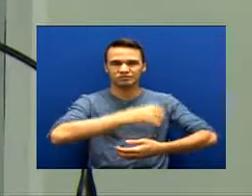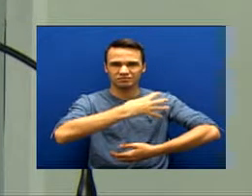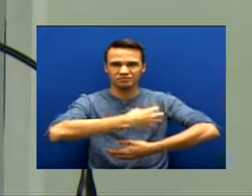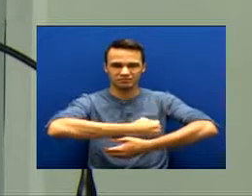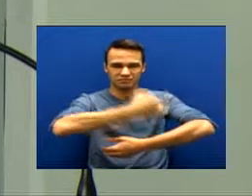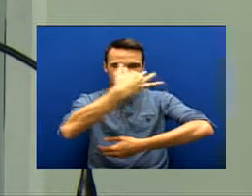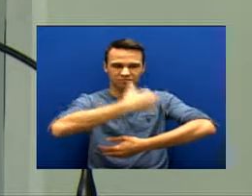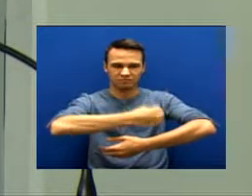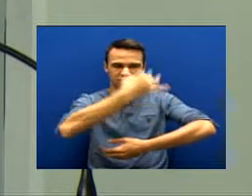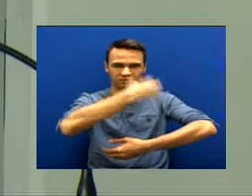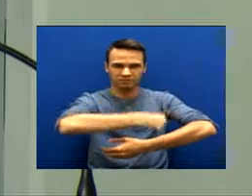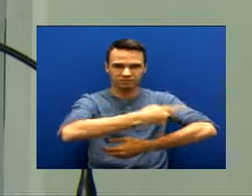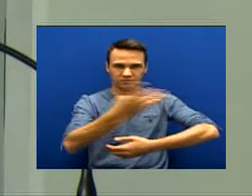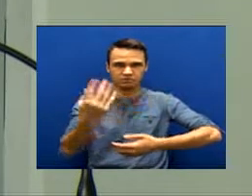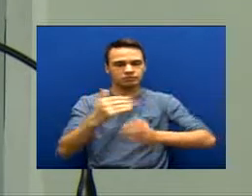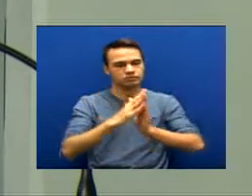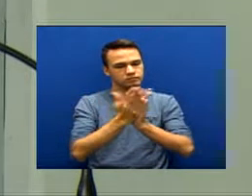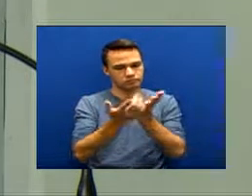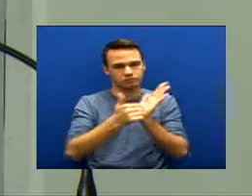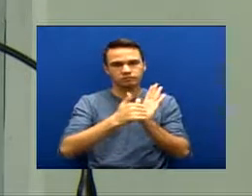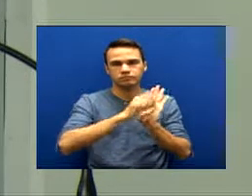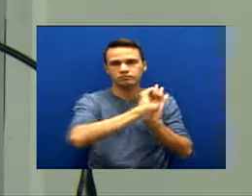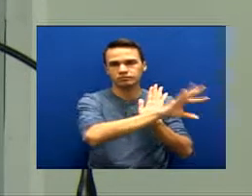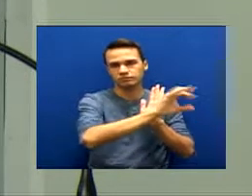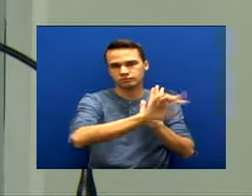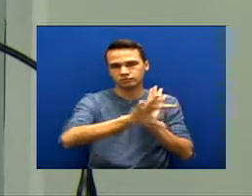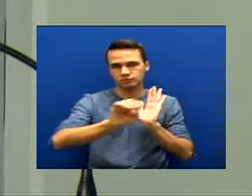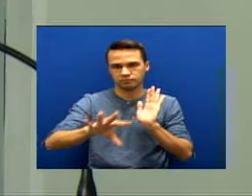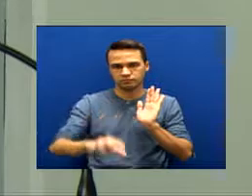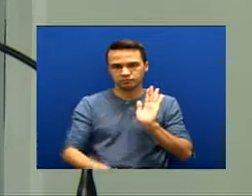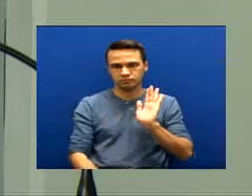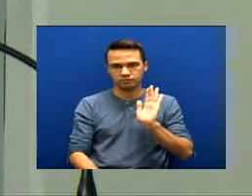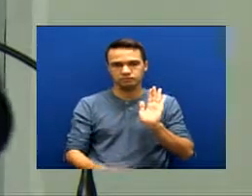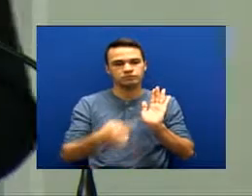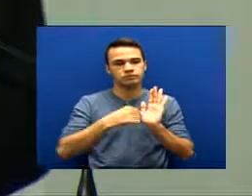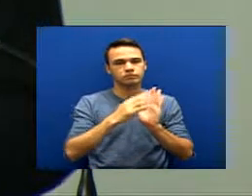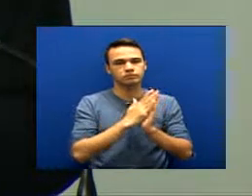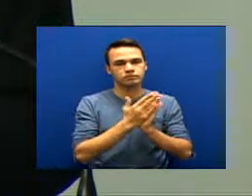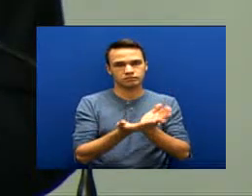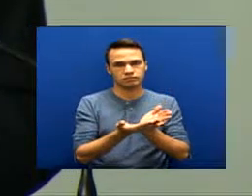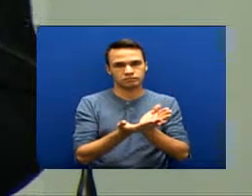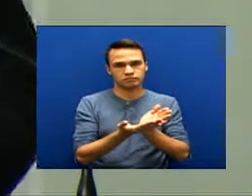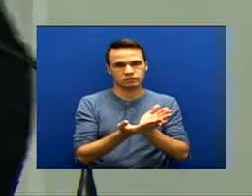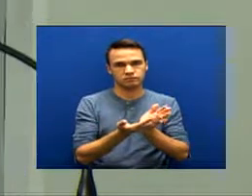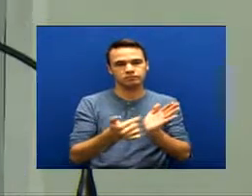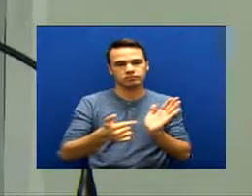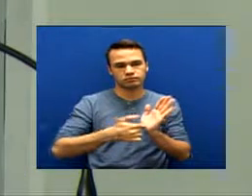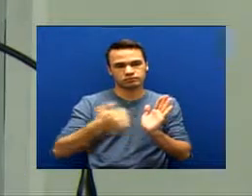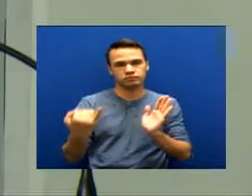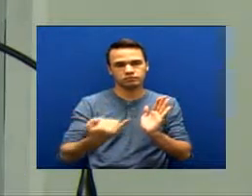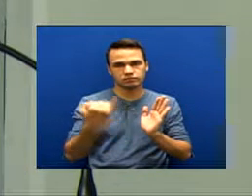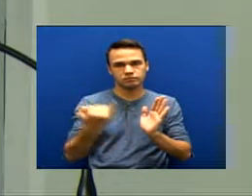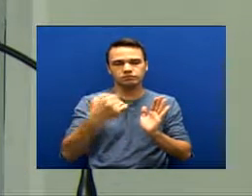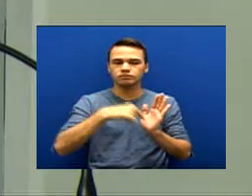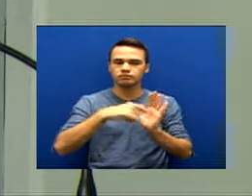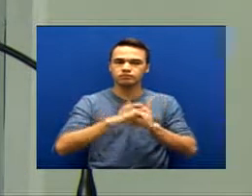Aquietai-vos e sabei que eu sou Deus. É dizer, tenham calma. Não se